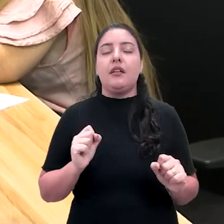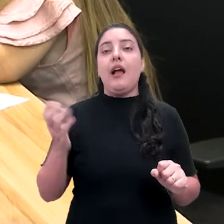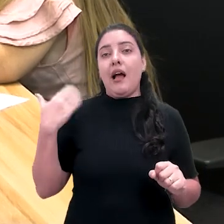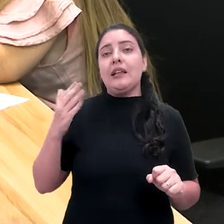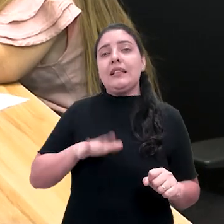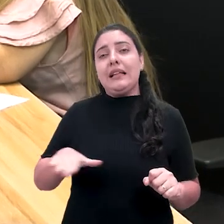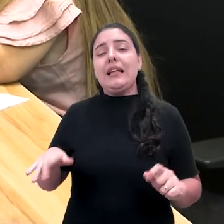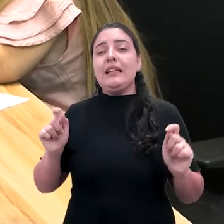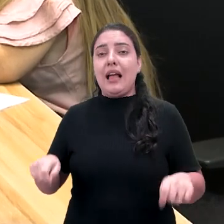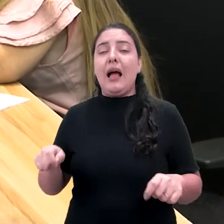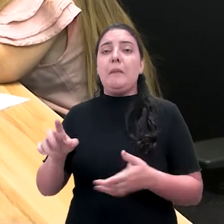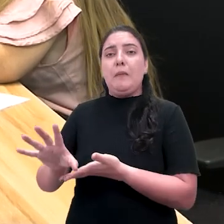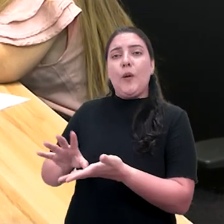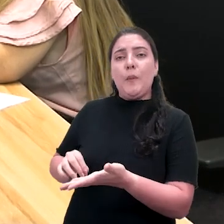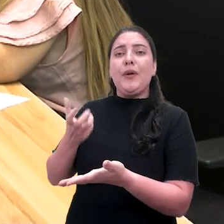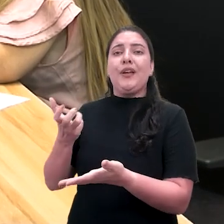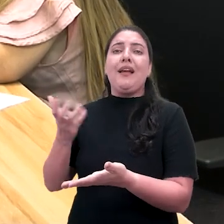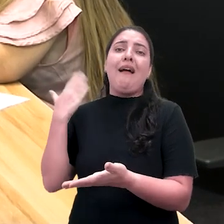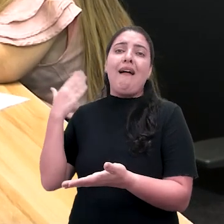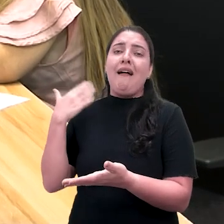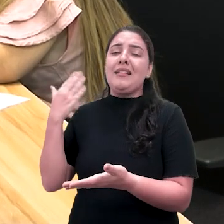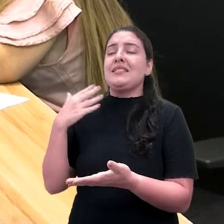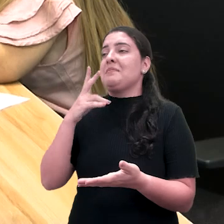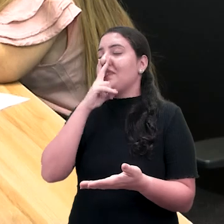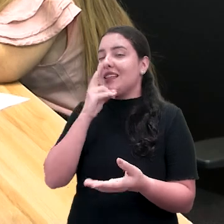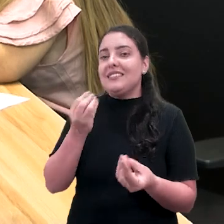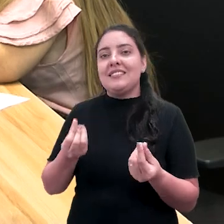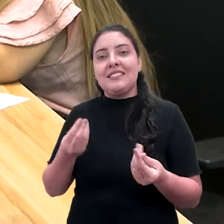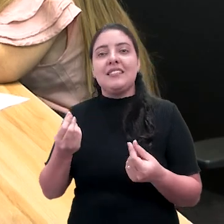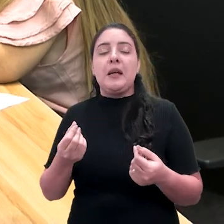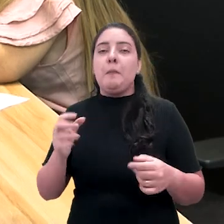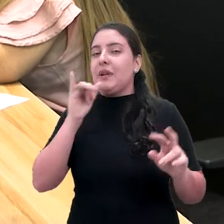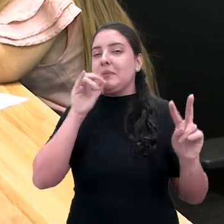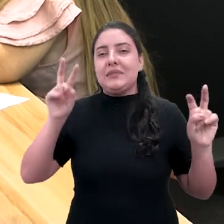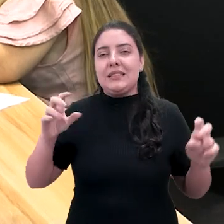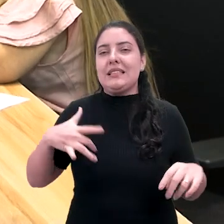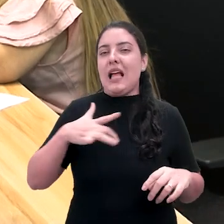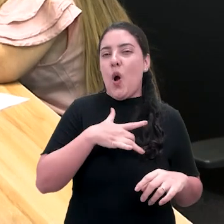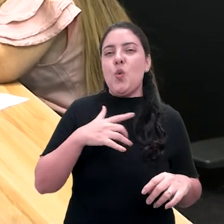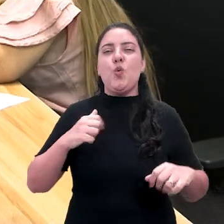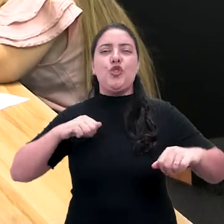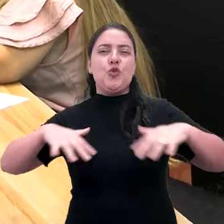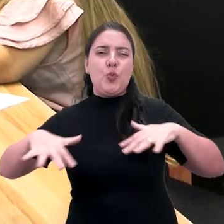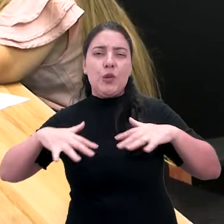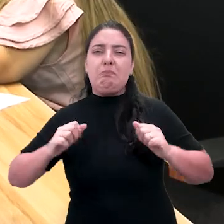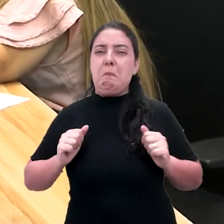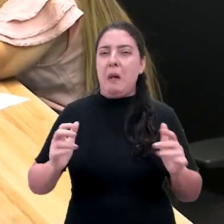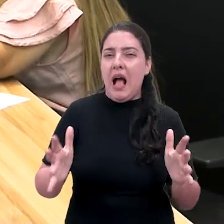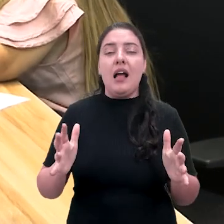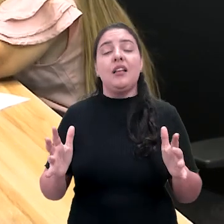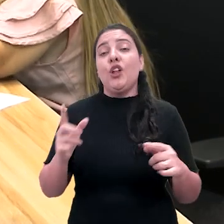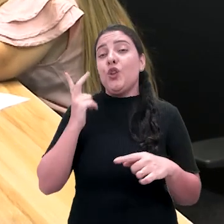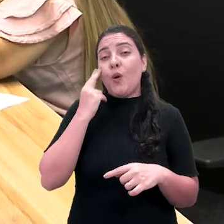digo, meu Deus, queria ter um pouco do que eu era antes. Ou a saúde, né, a disposição. Que é normal com a idade,